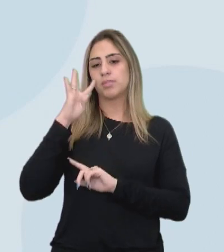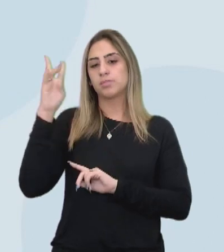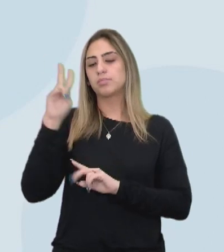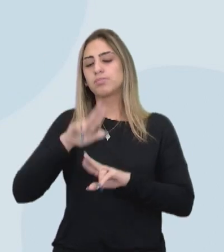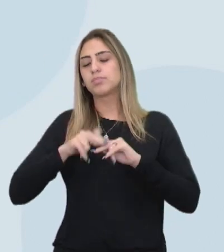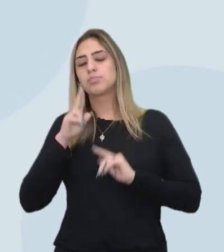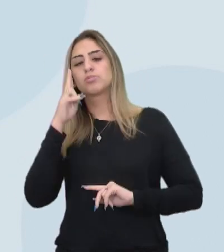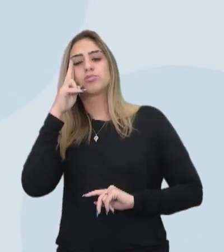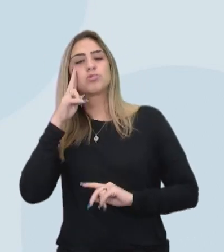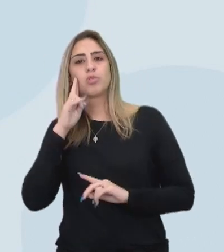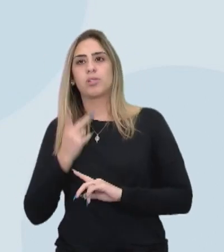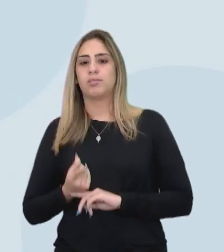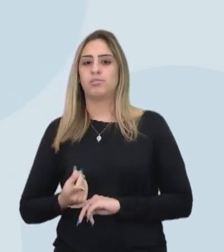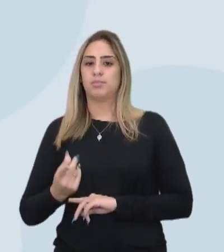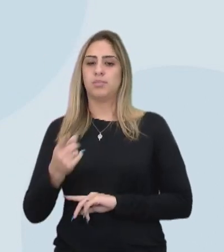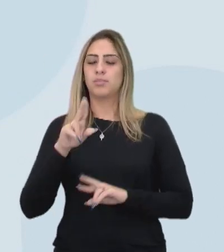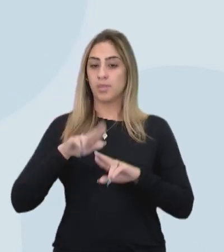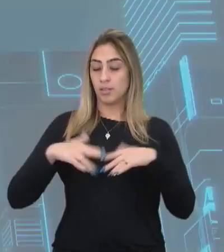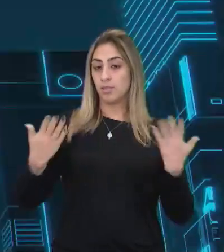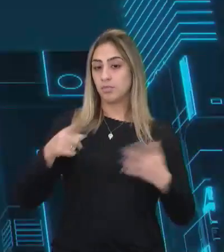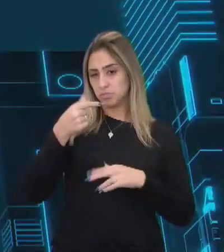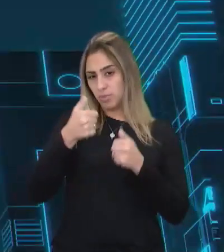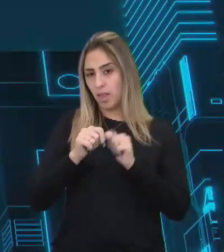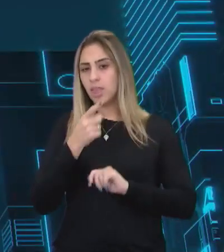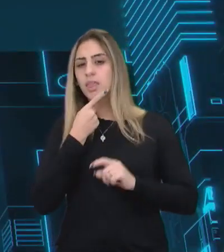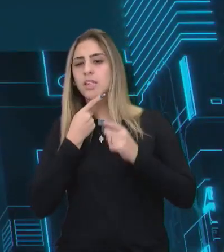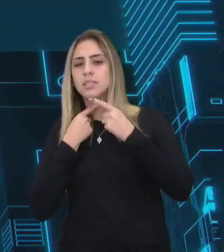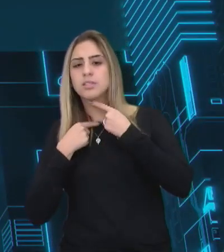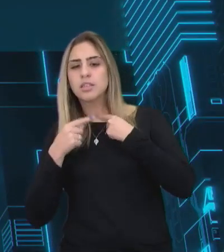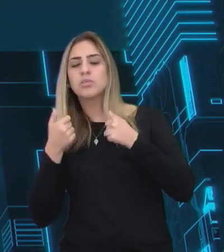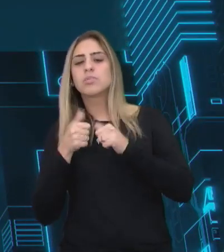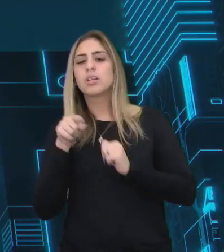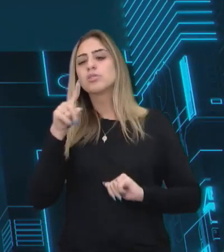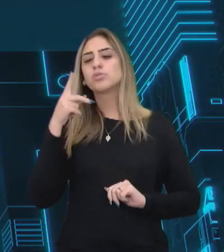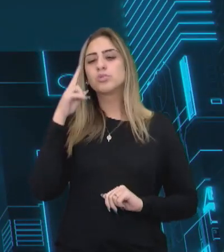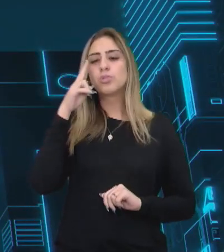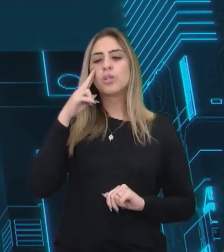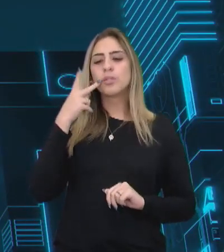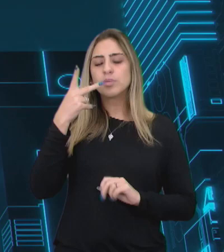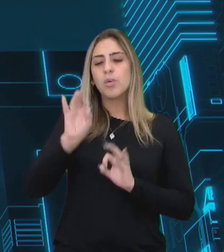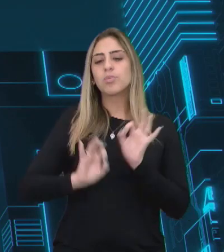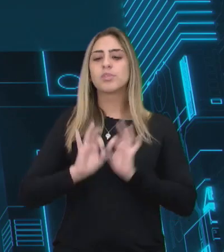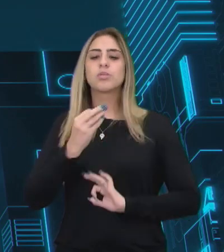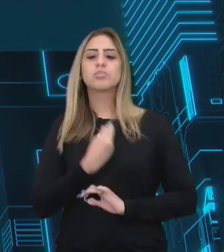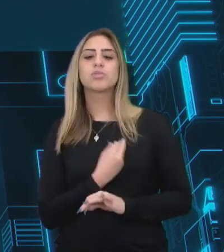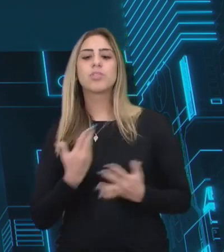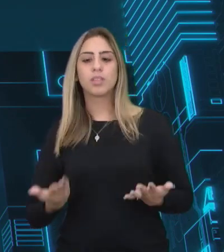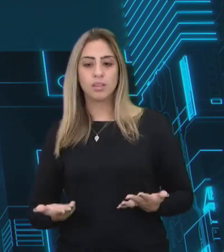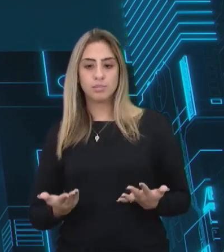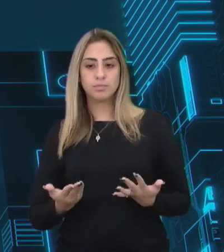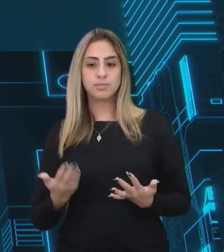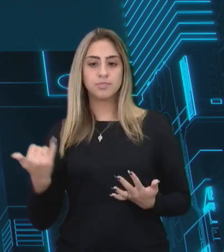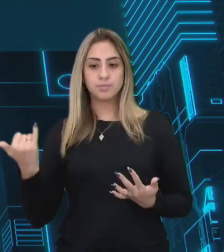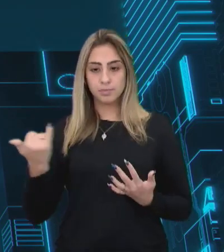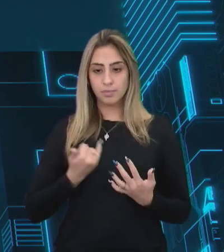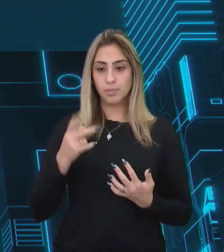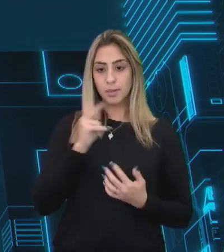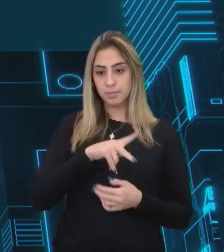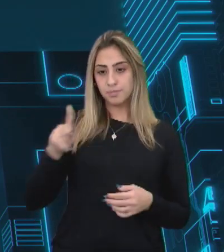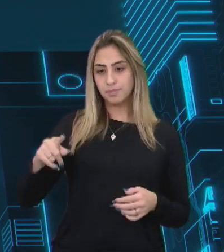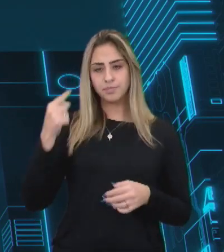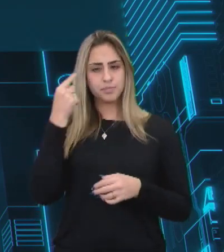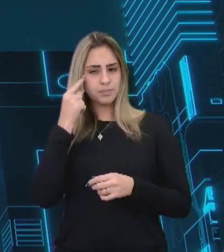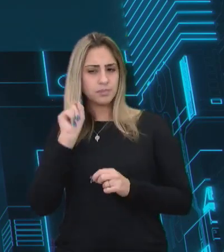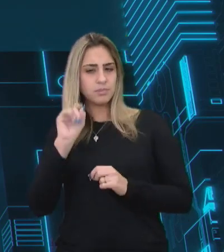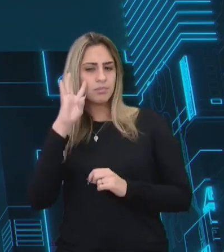sonhe. E aí, você está desejando ou está sonhando com o seu projeto de vida? Fala para o professor aí, pensa um